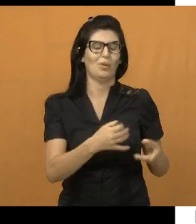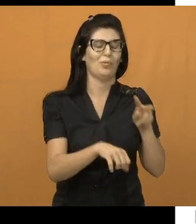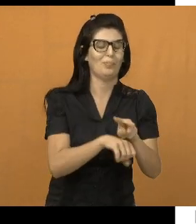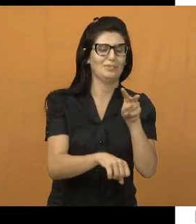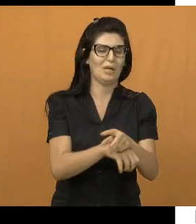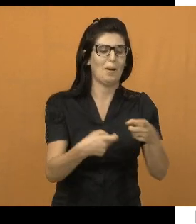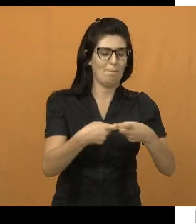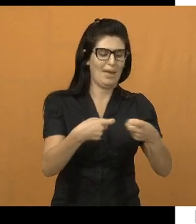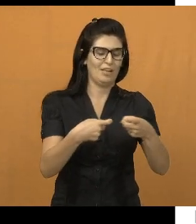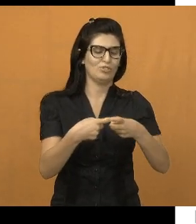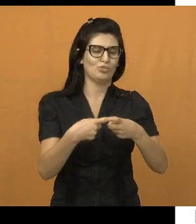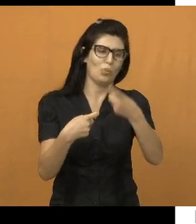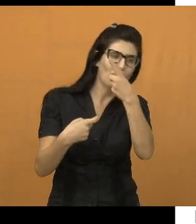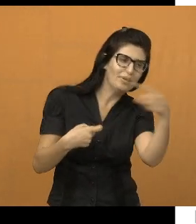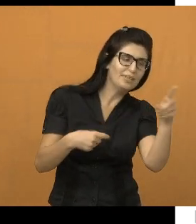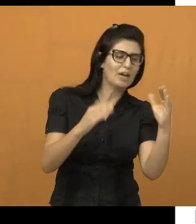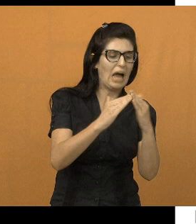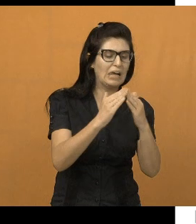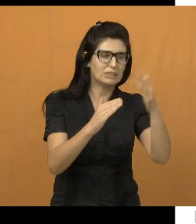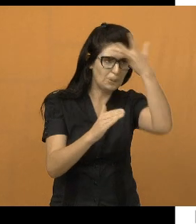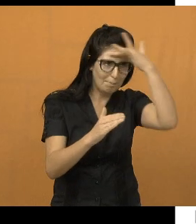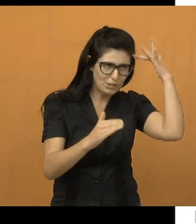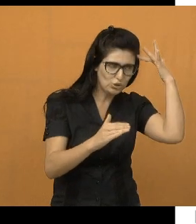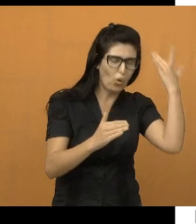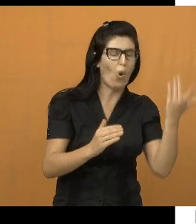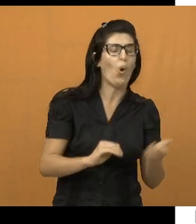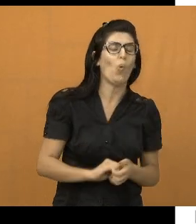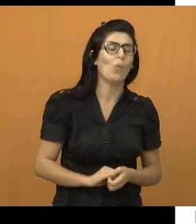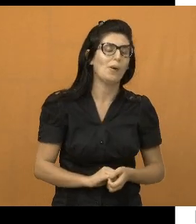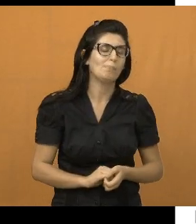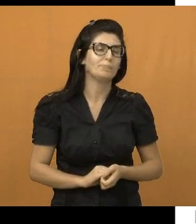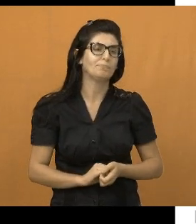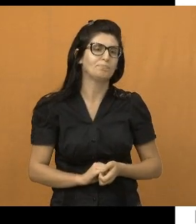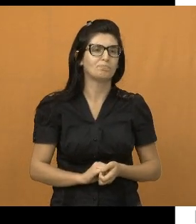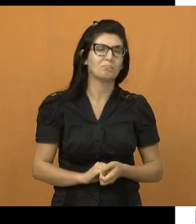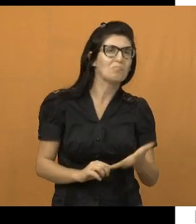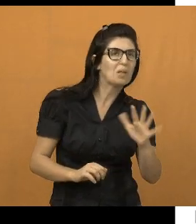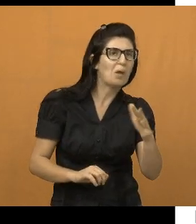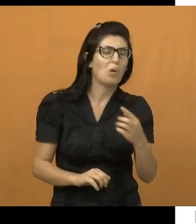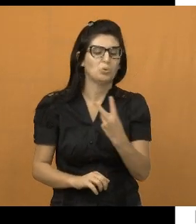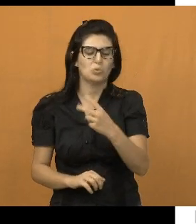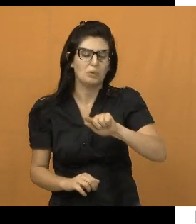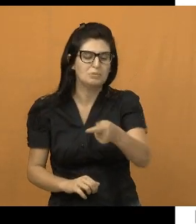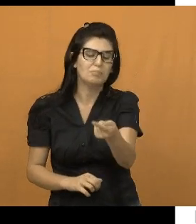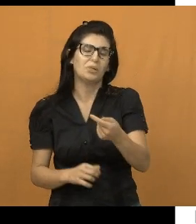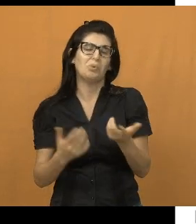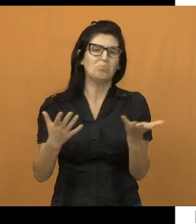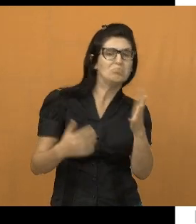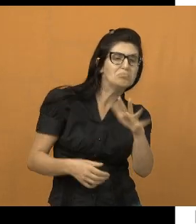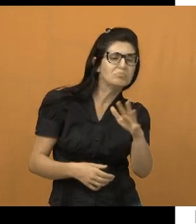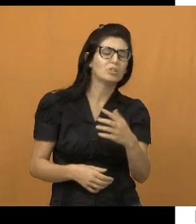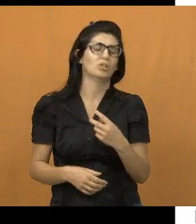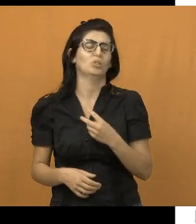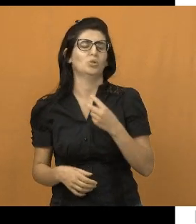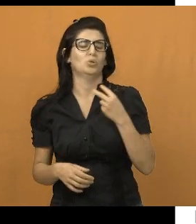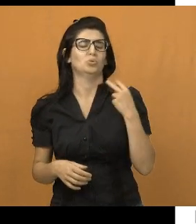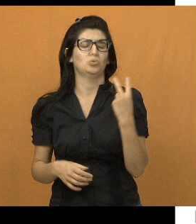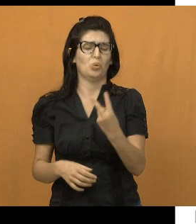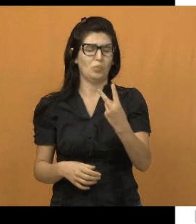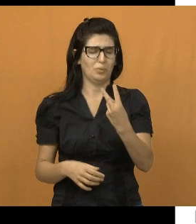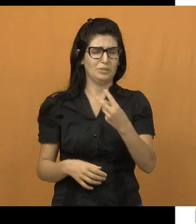em domicílio se mantêm numa média, de 2.000 a 2.300 no terceiro